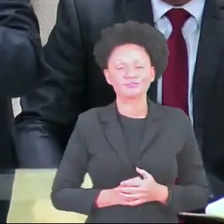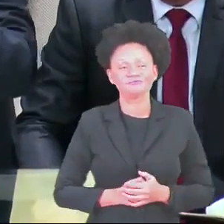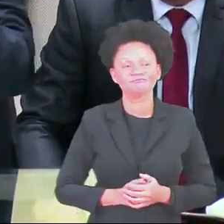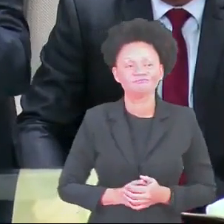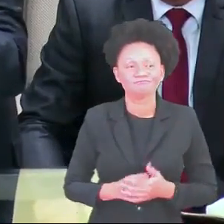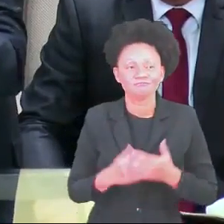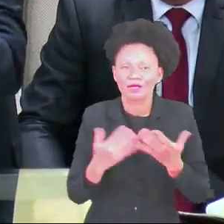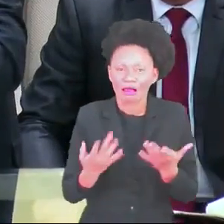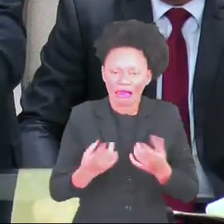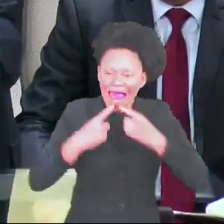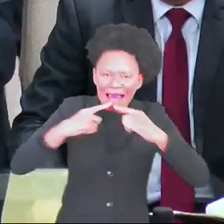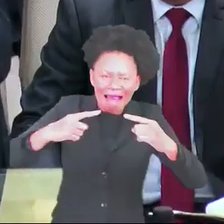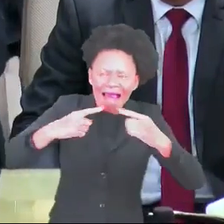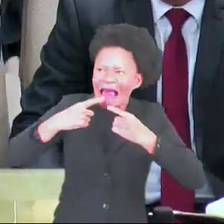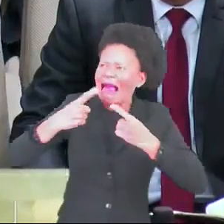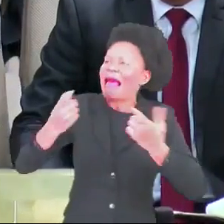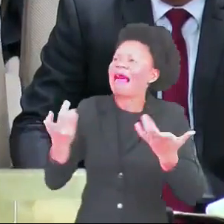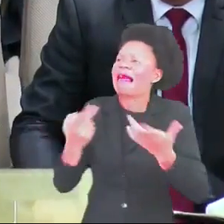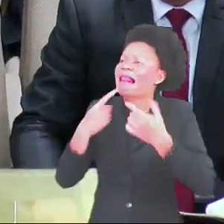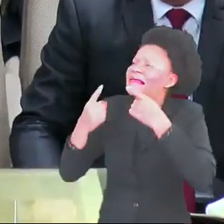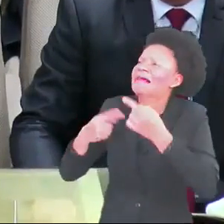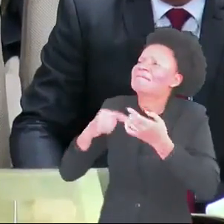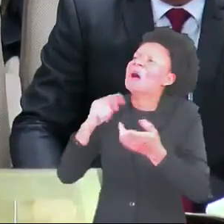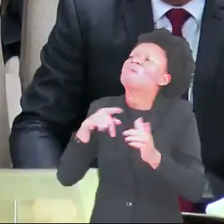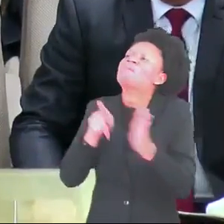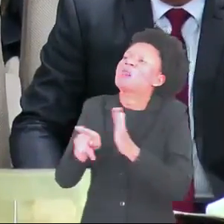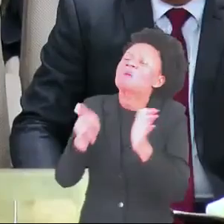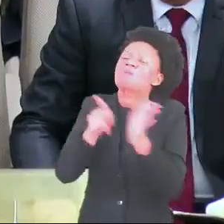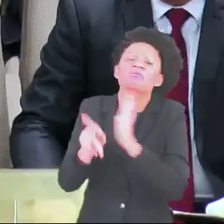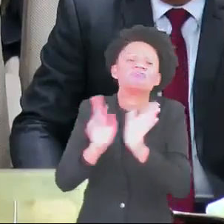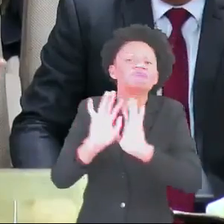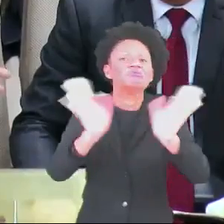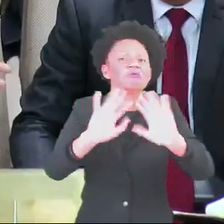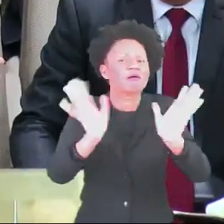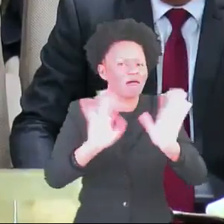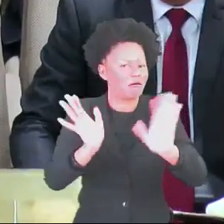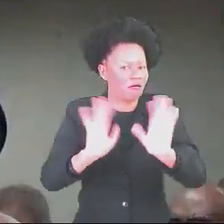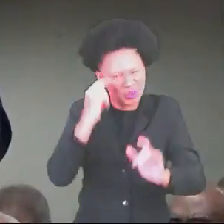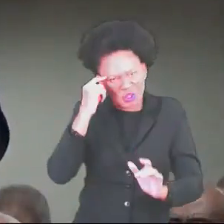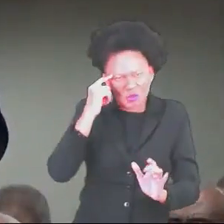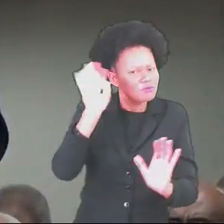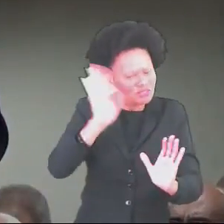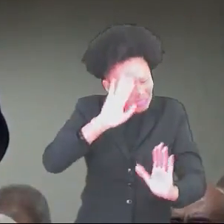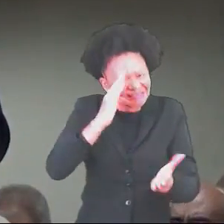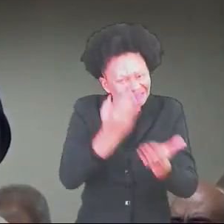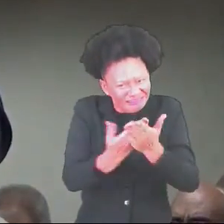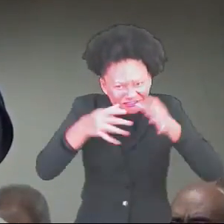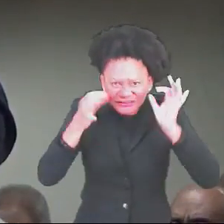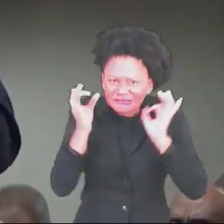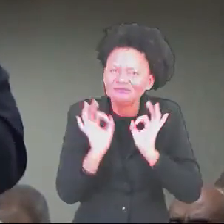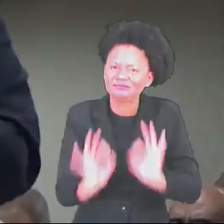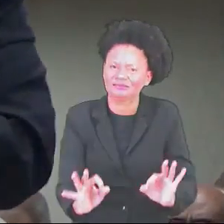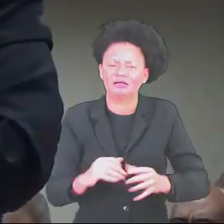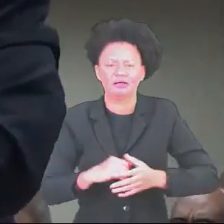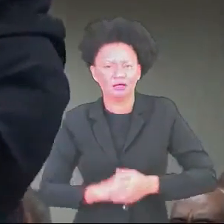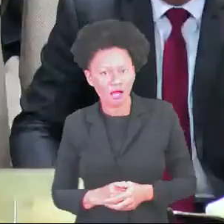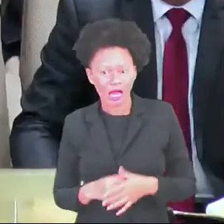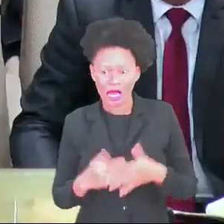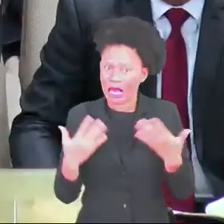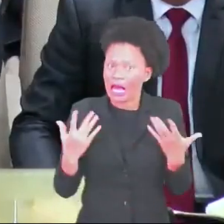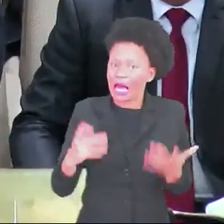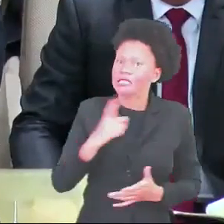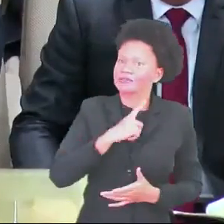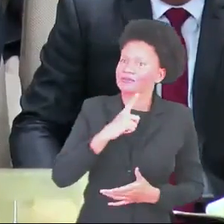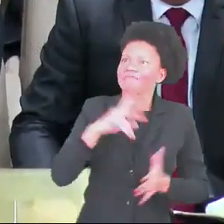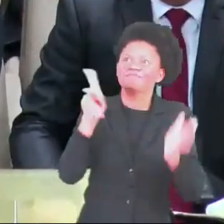Sobre isso é inquestionável, sobre essa esperança não tenha dúvida. Sobre o que tem para